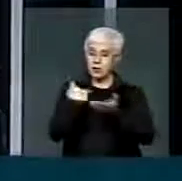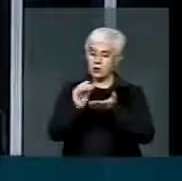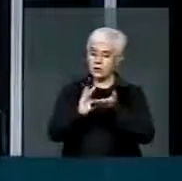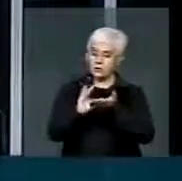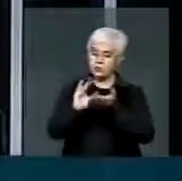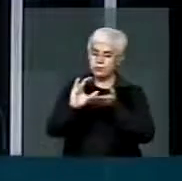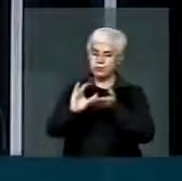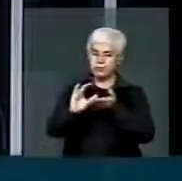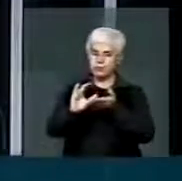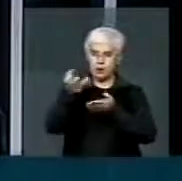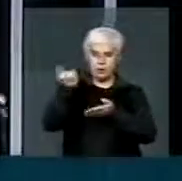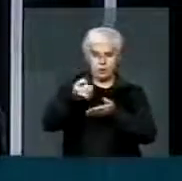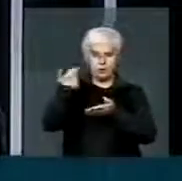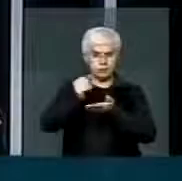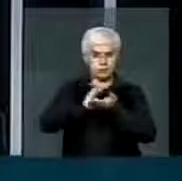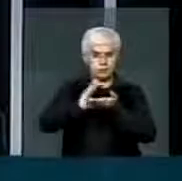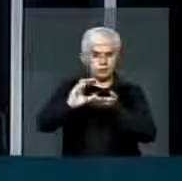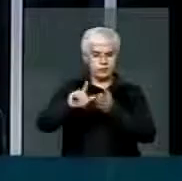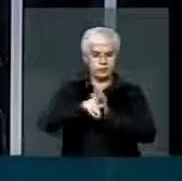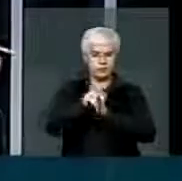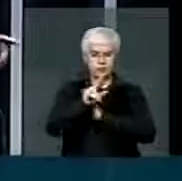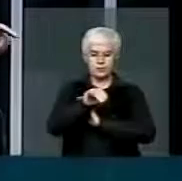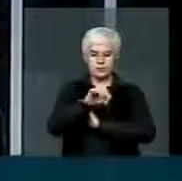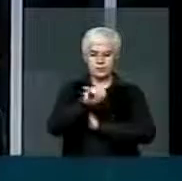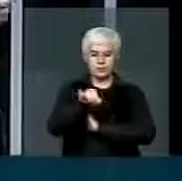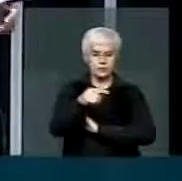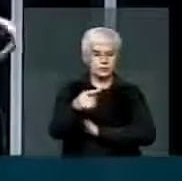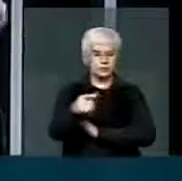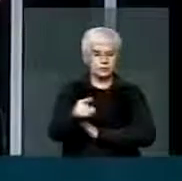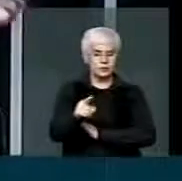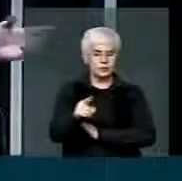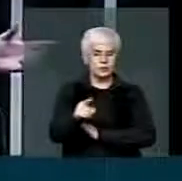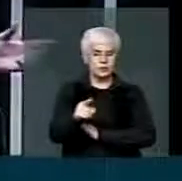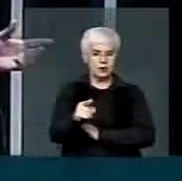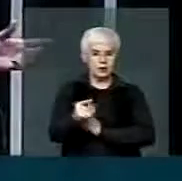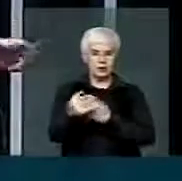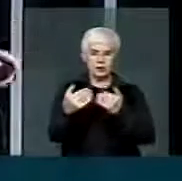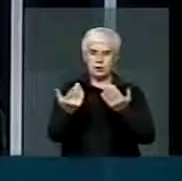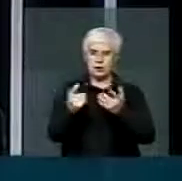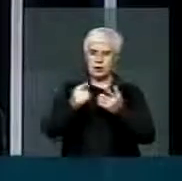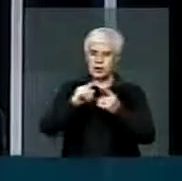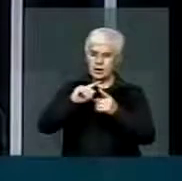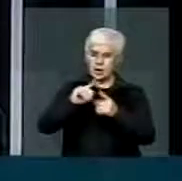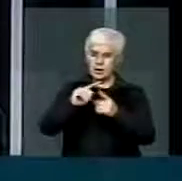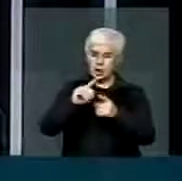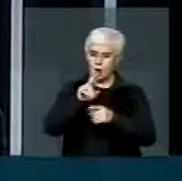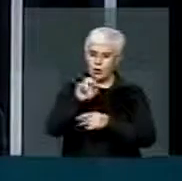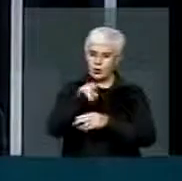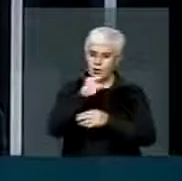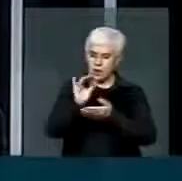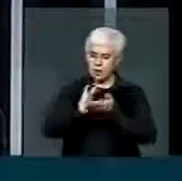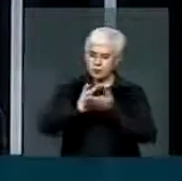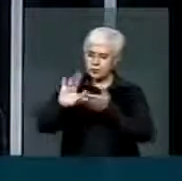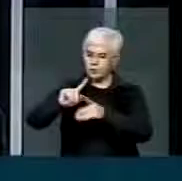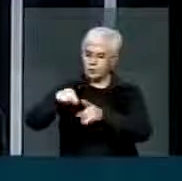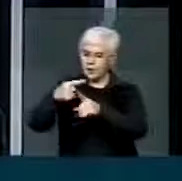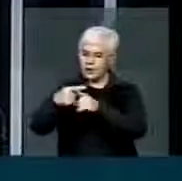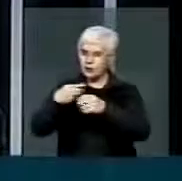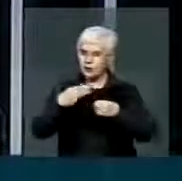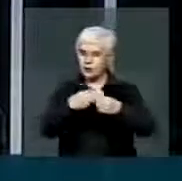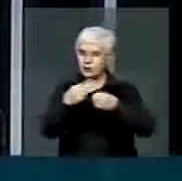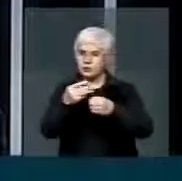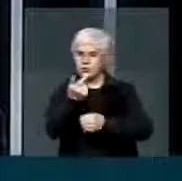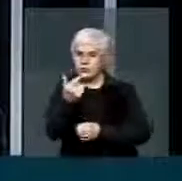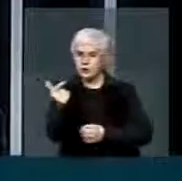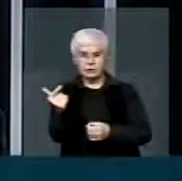recursos arrecadados pela União, não haver a complementação para que os municípios brasileiros e